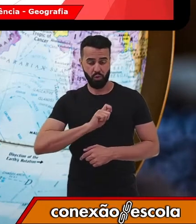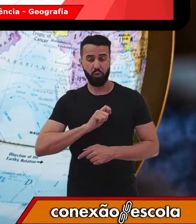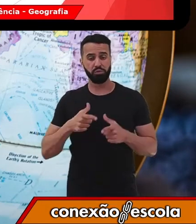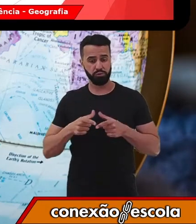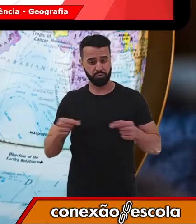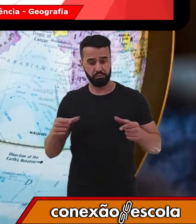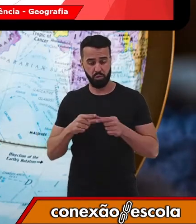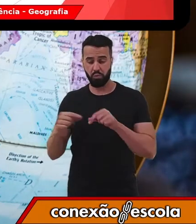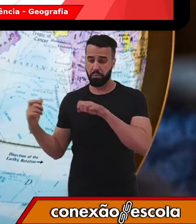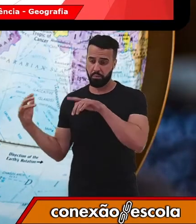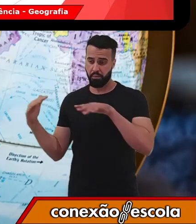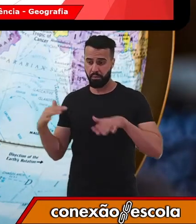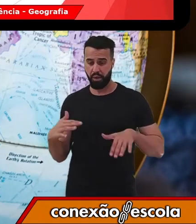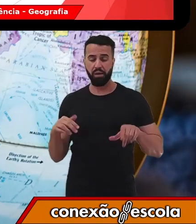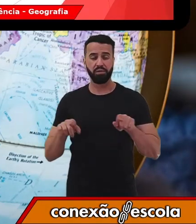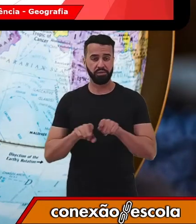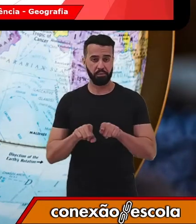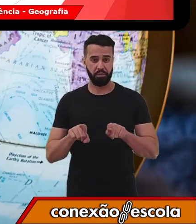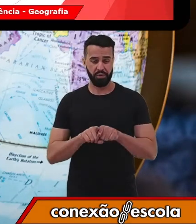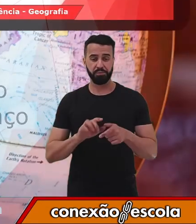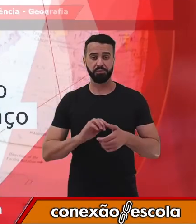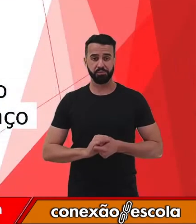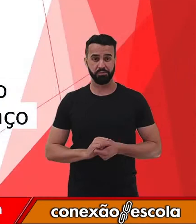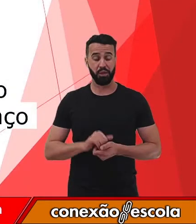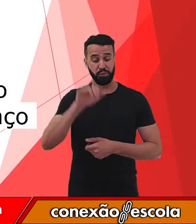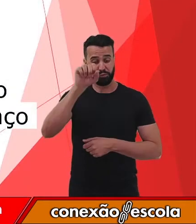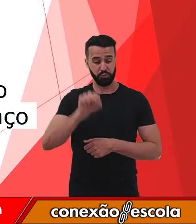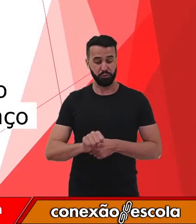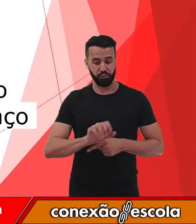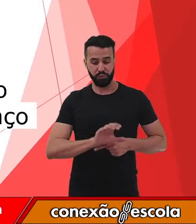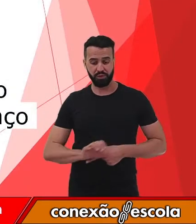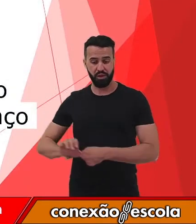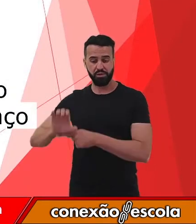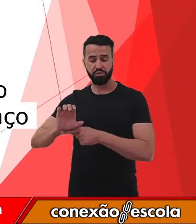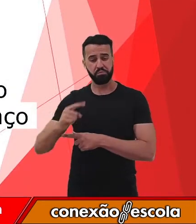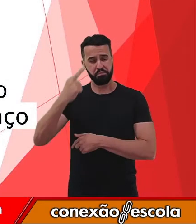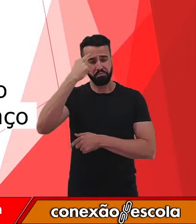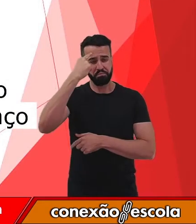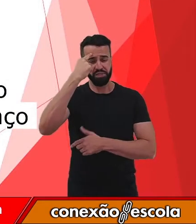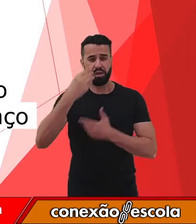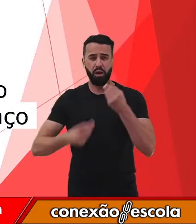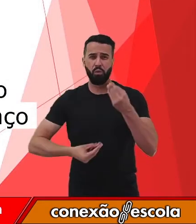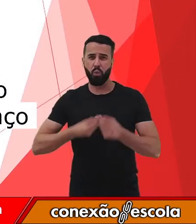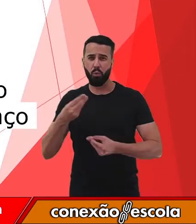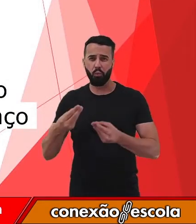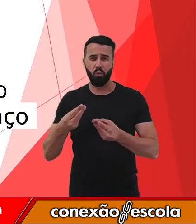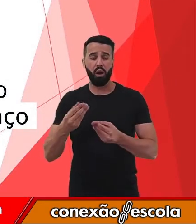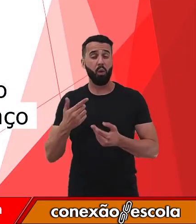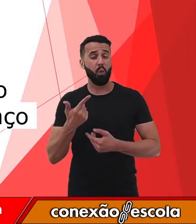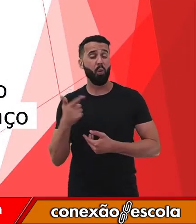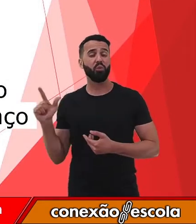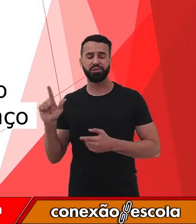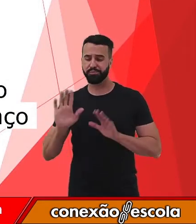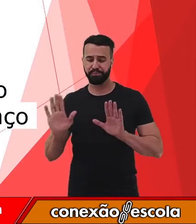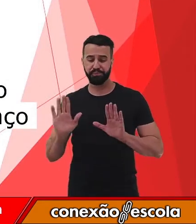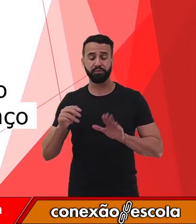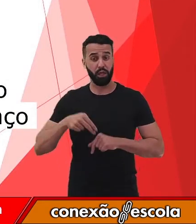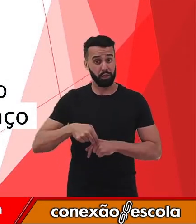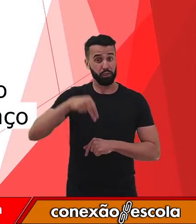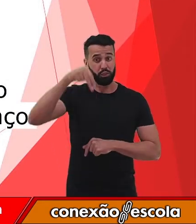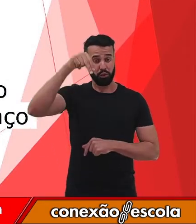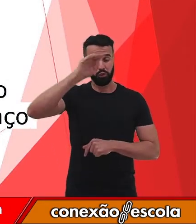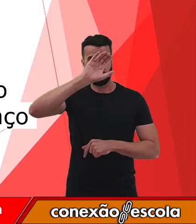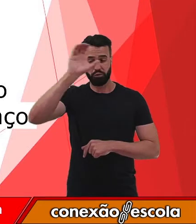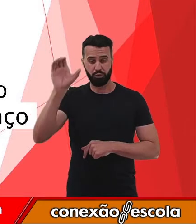cedeu migrantes para a região Sudeste, vamos pensar a realidade do Nordeste. O Nordeste tem a segunda